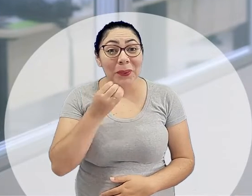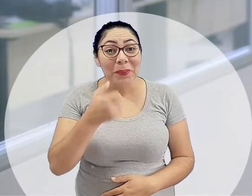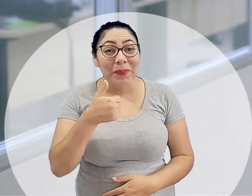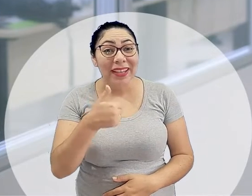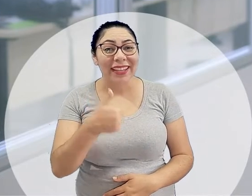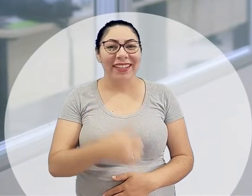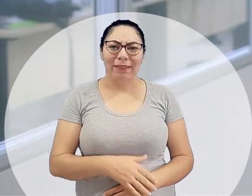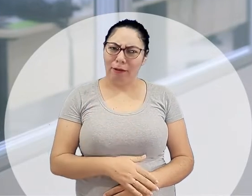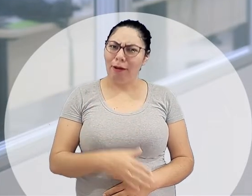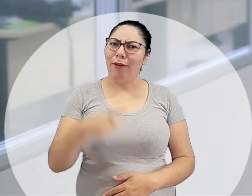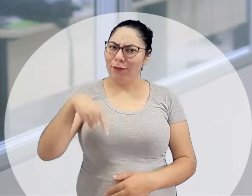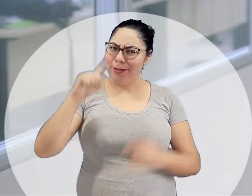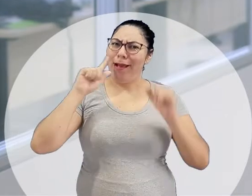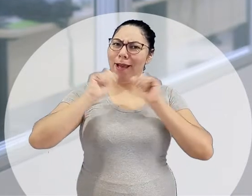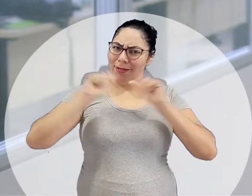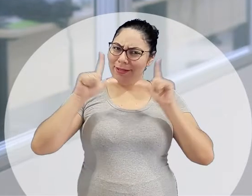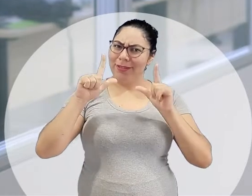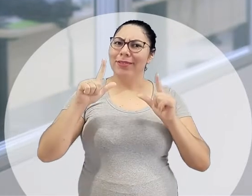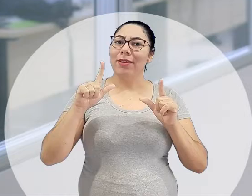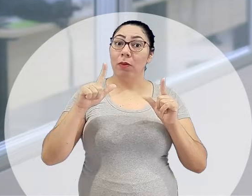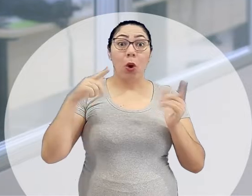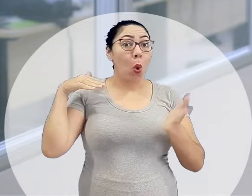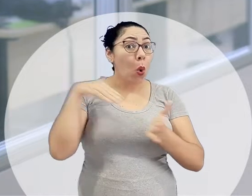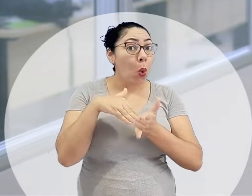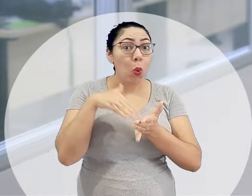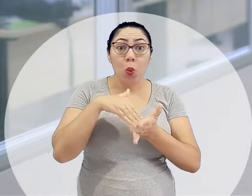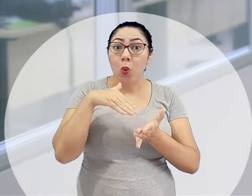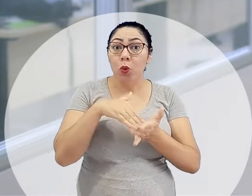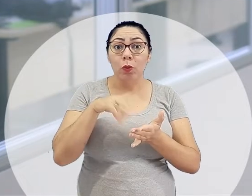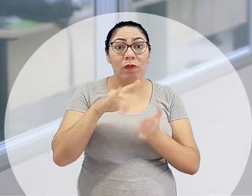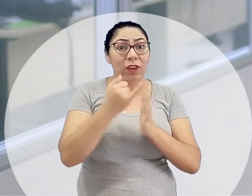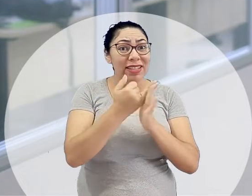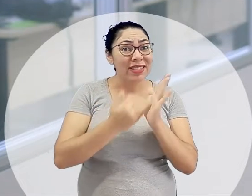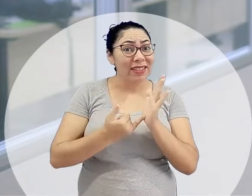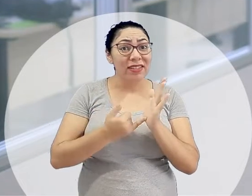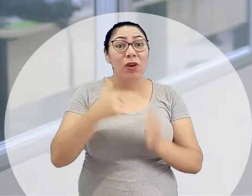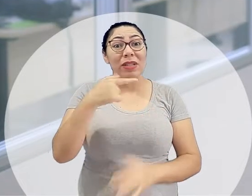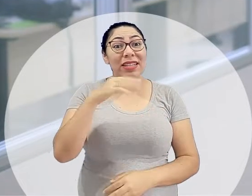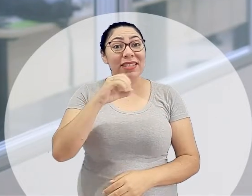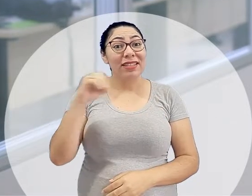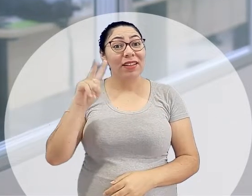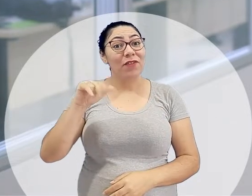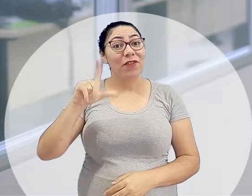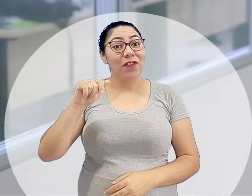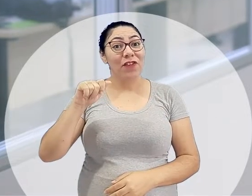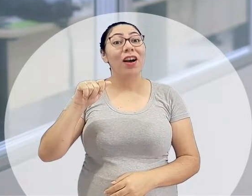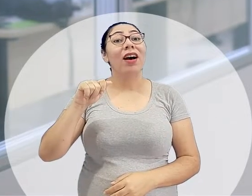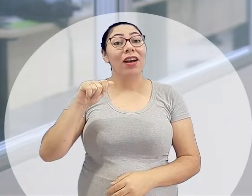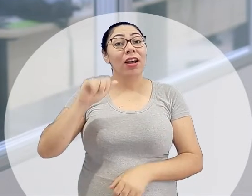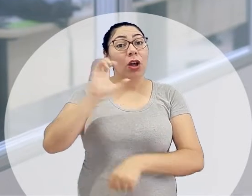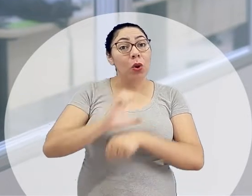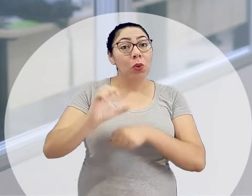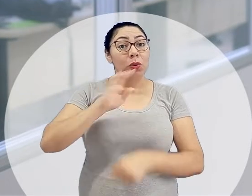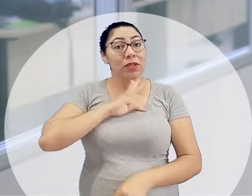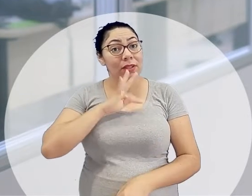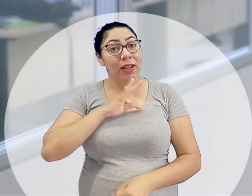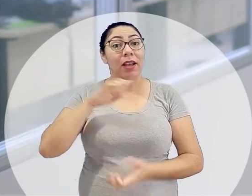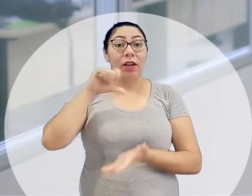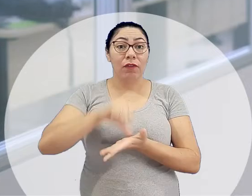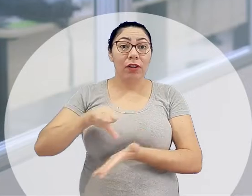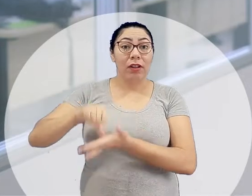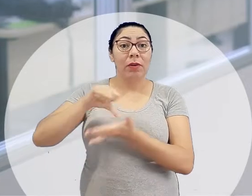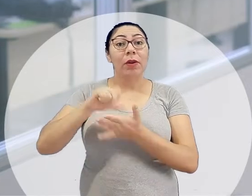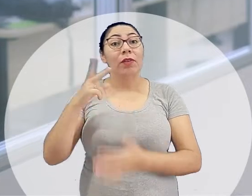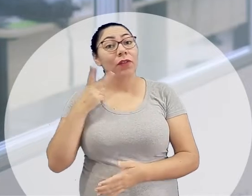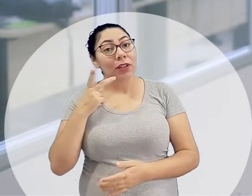Oi, gente, tudo bem? Atenção! Últimos dias de inscrições para as mais de 700 vagas em cursos técnicos nos campi de Fortaleza e Sobral, hein?